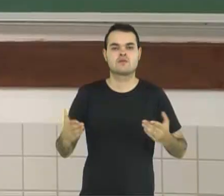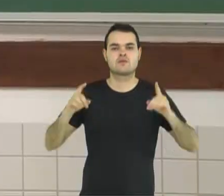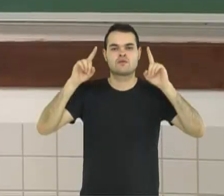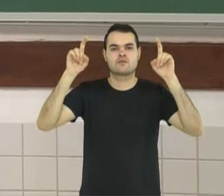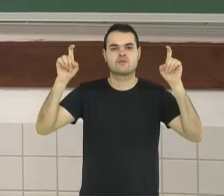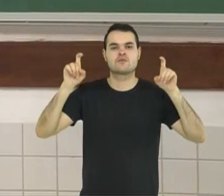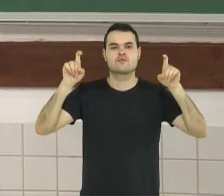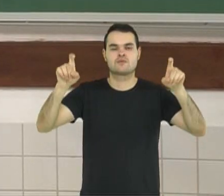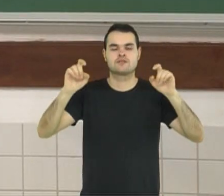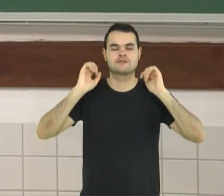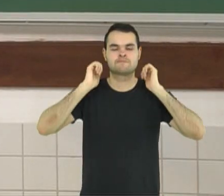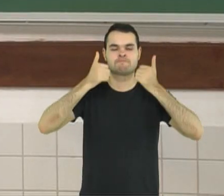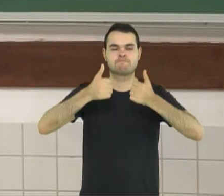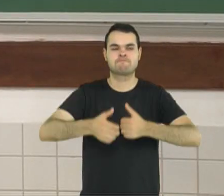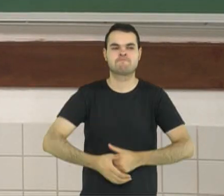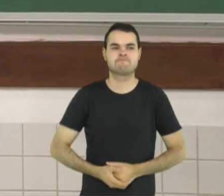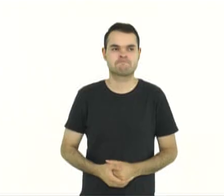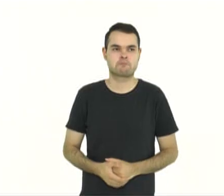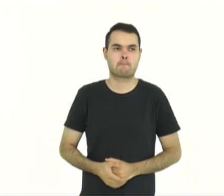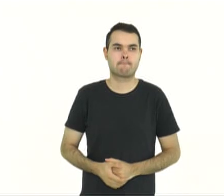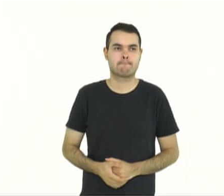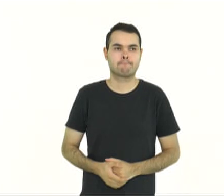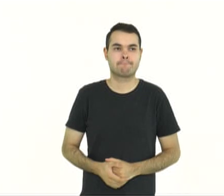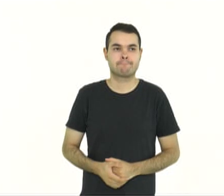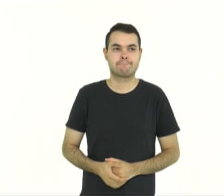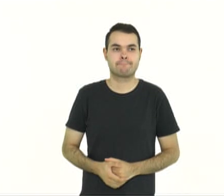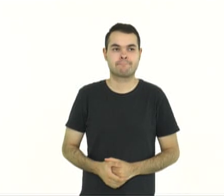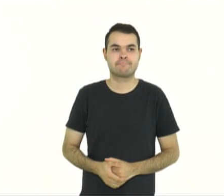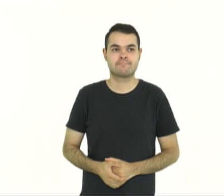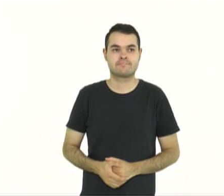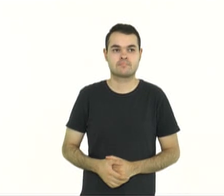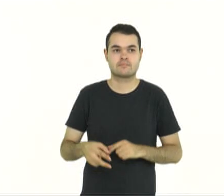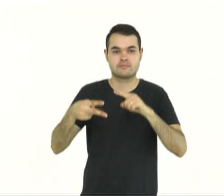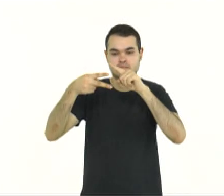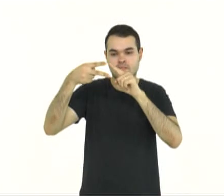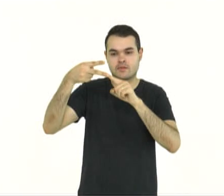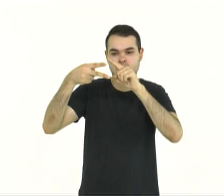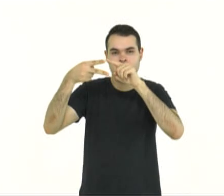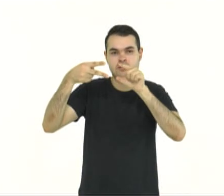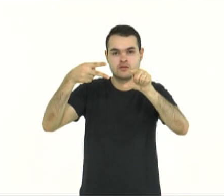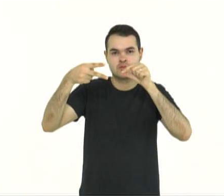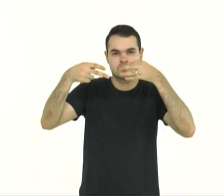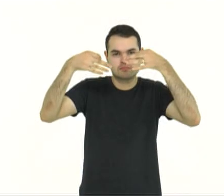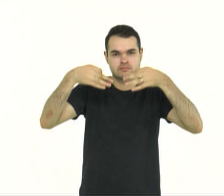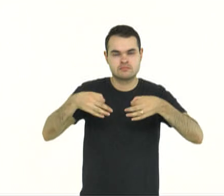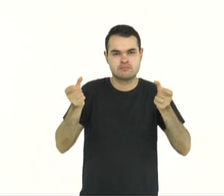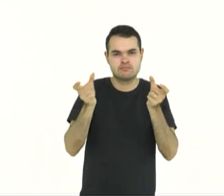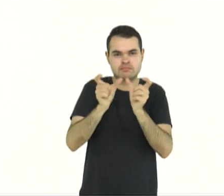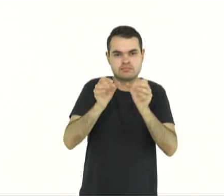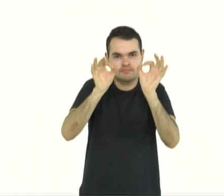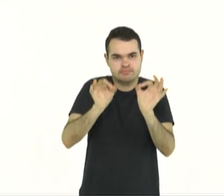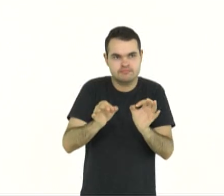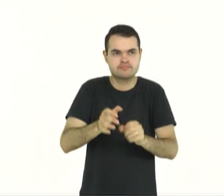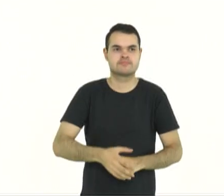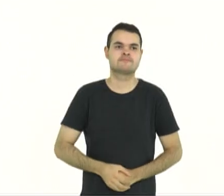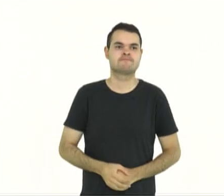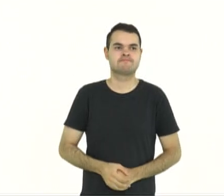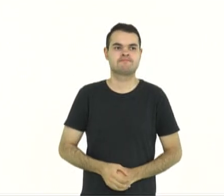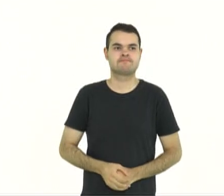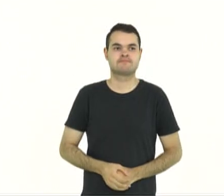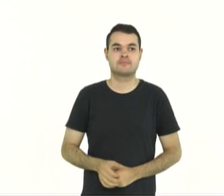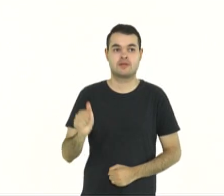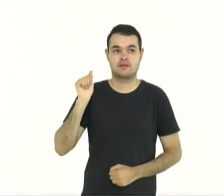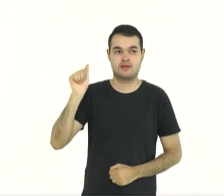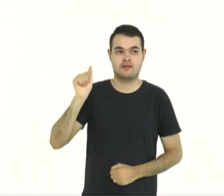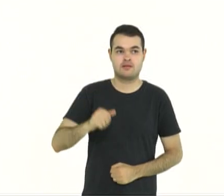agora vamos de quiz. Señala a frase que apresenta uma perífrase verbal. Letra